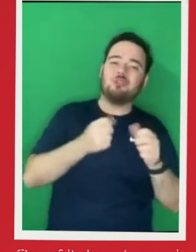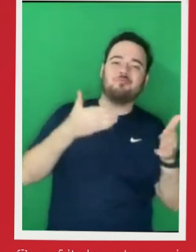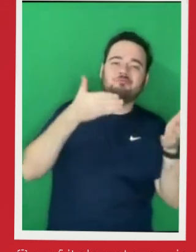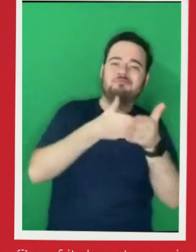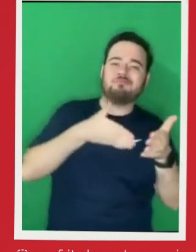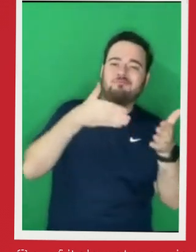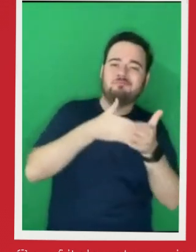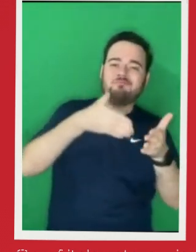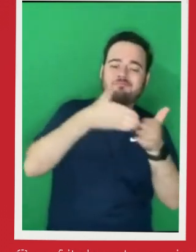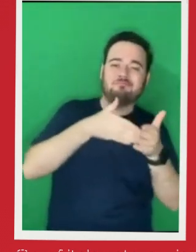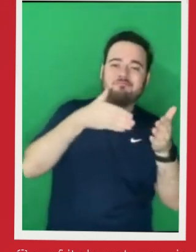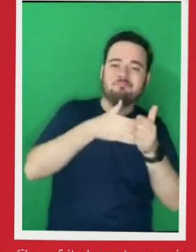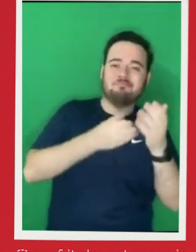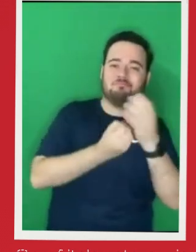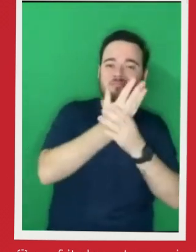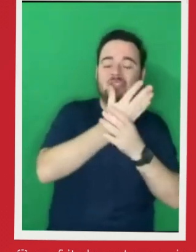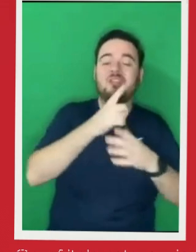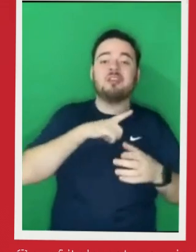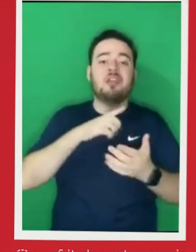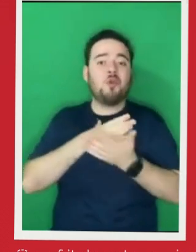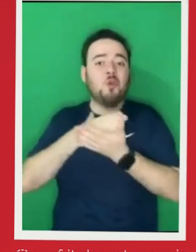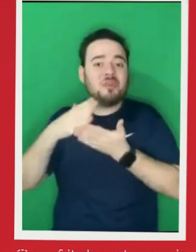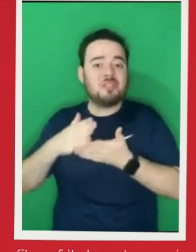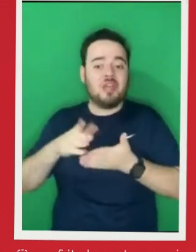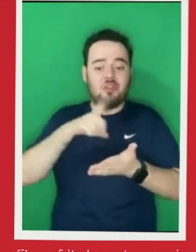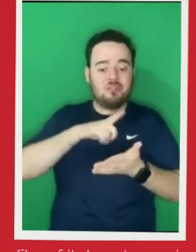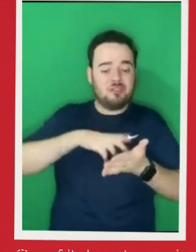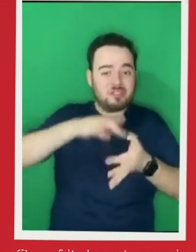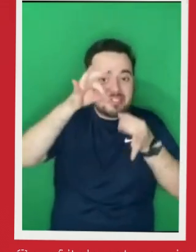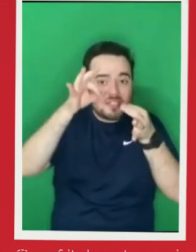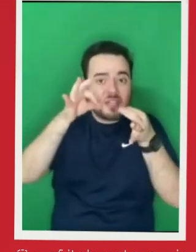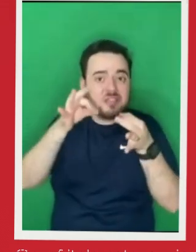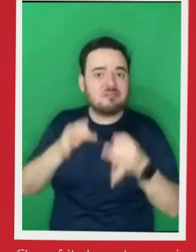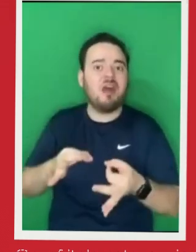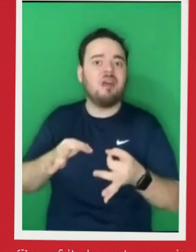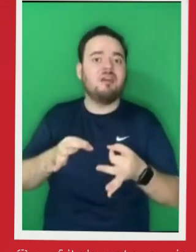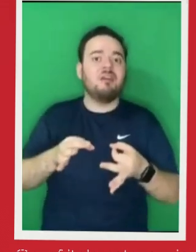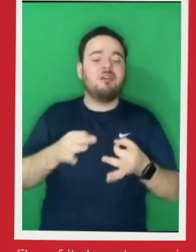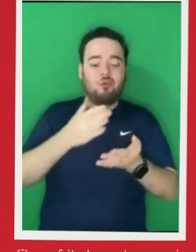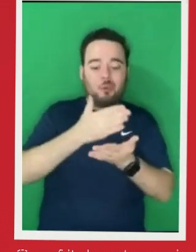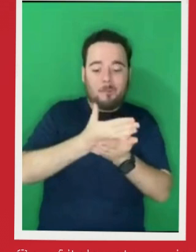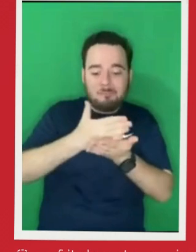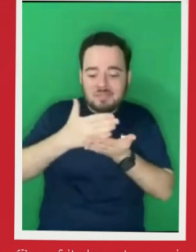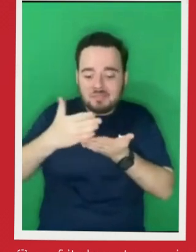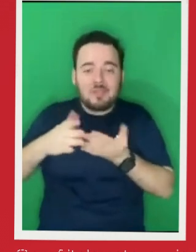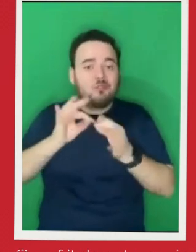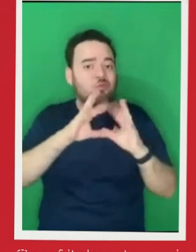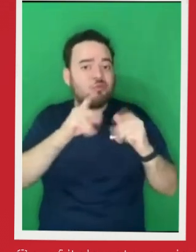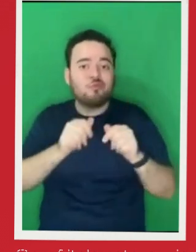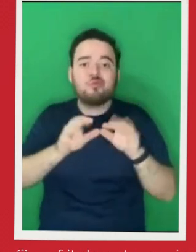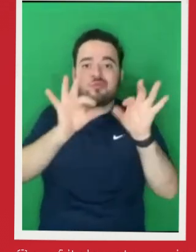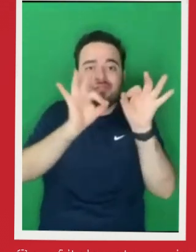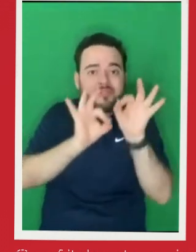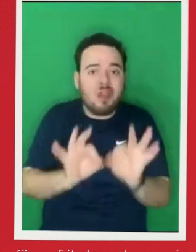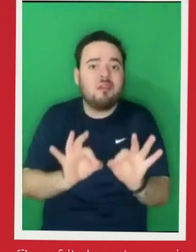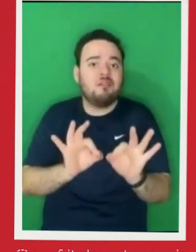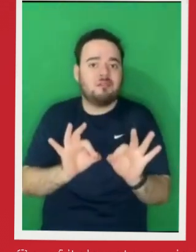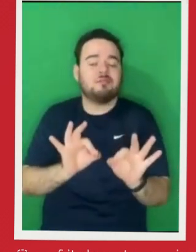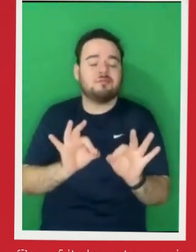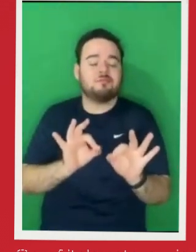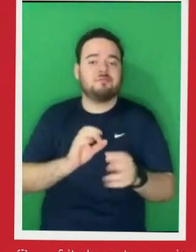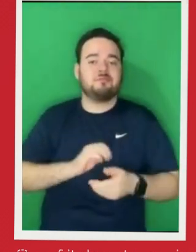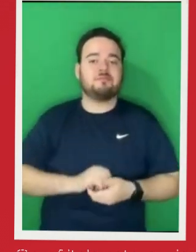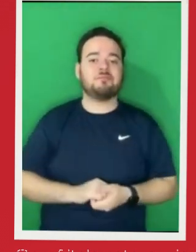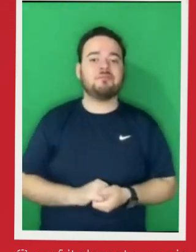pode ser uma barreira de dizer eu já tenho que começar, eu tenho que acertar, eu vou ter que começar pela introdução, eu não vou começar por